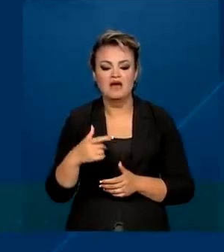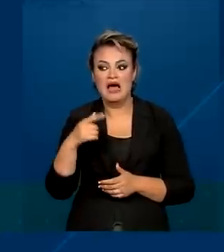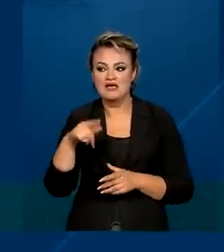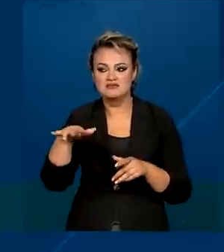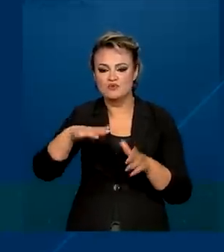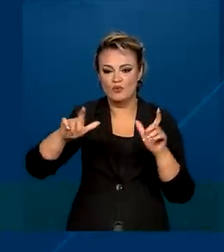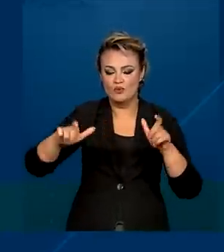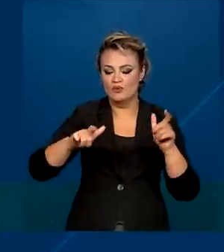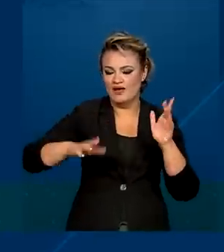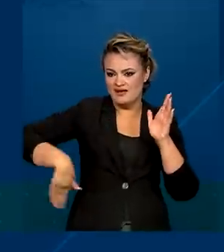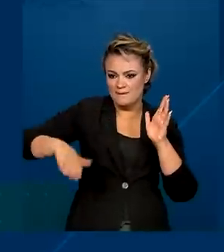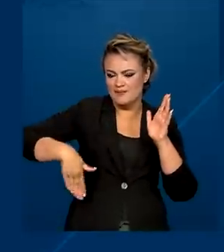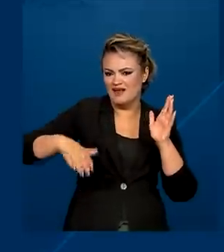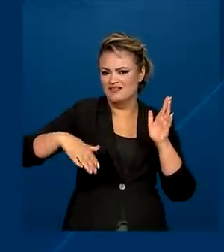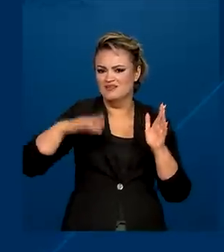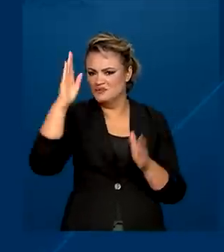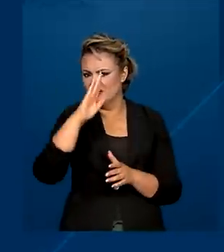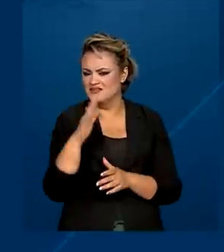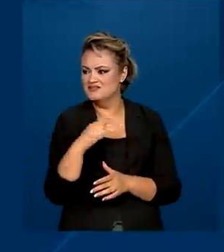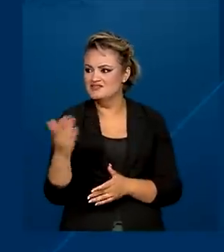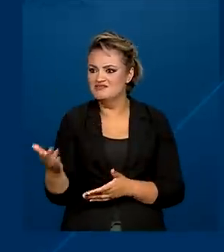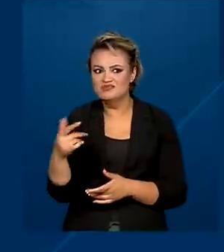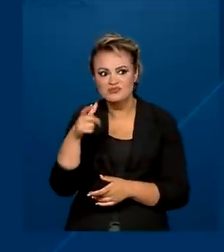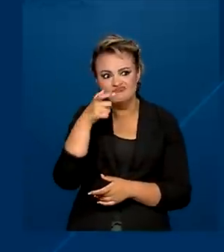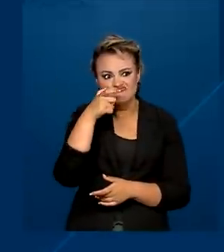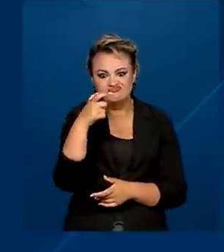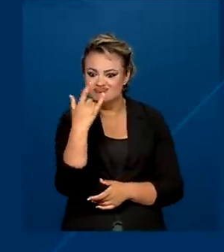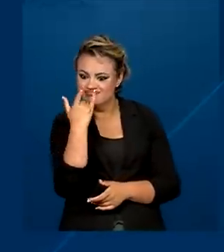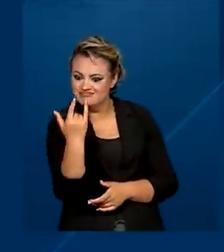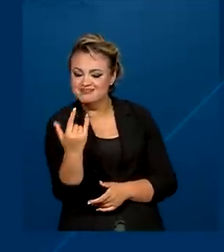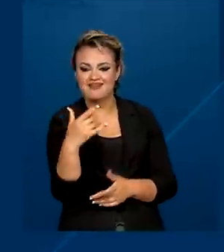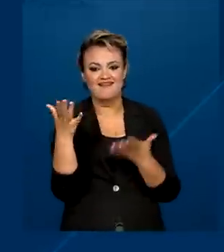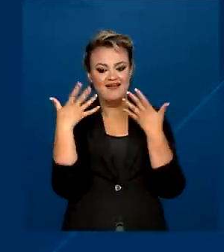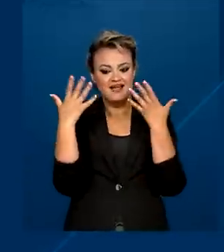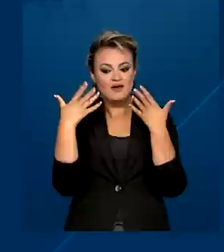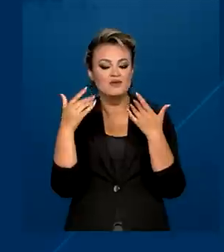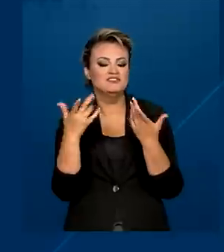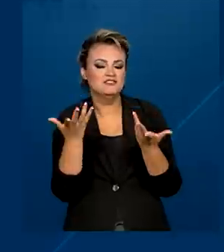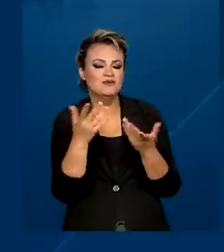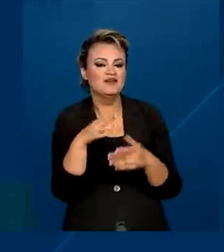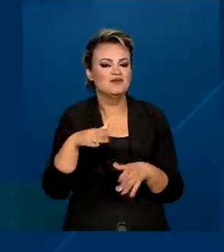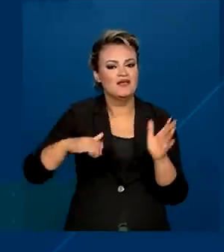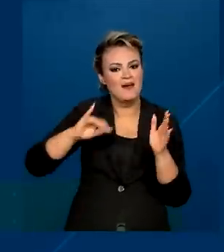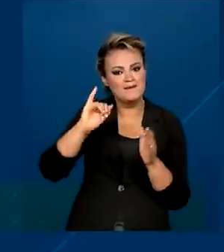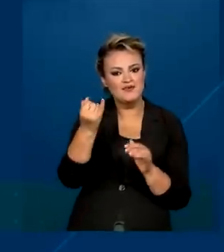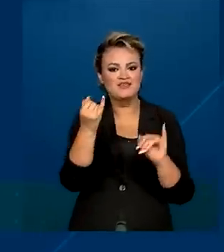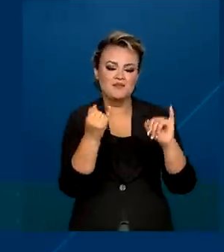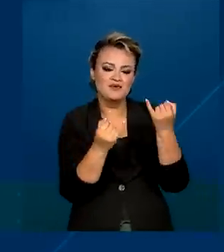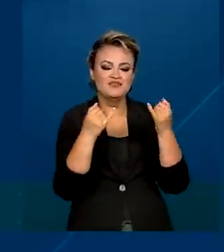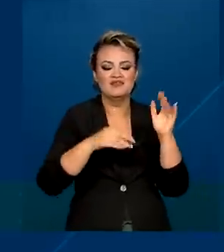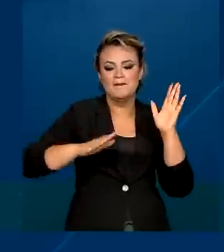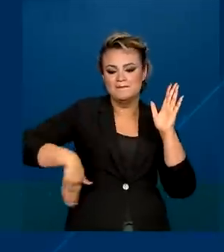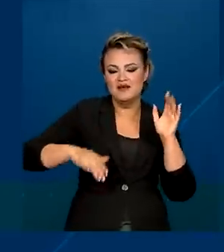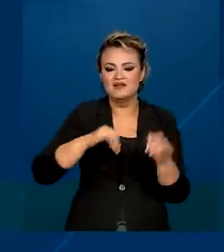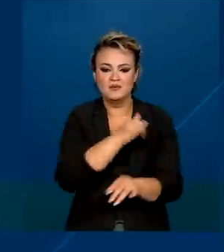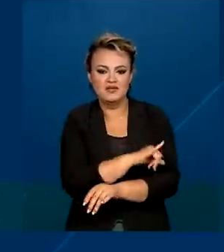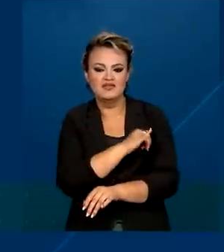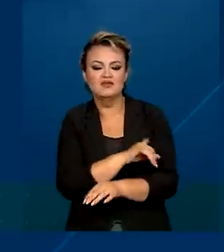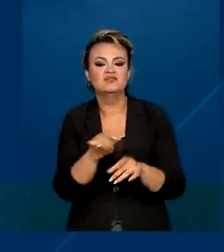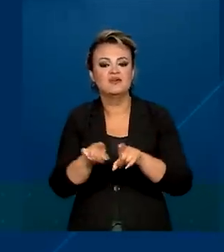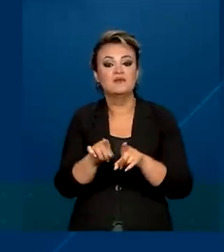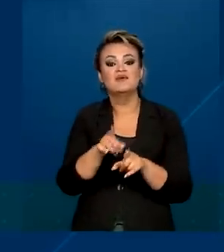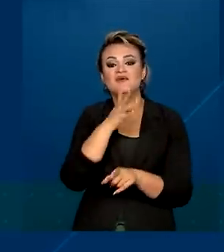o litoral brasileiro tem praias mais convidativas mais quentes então quero curtir um pouco as praias do Rio mas também